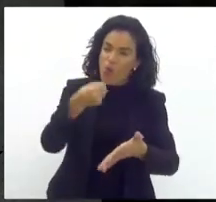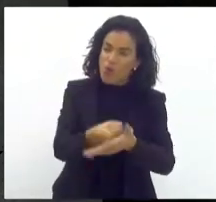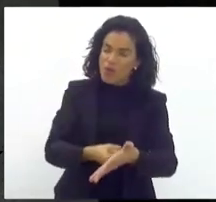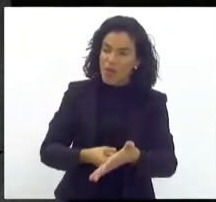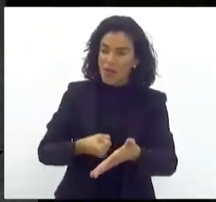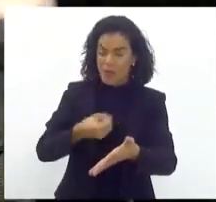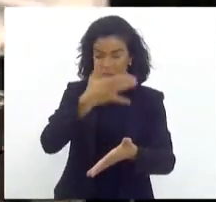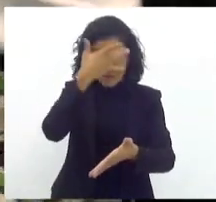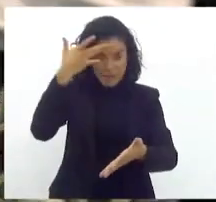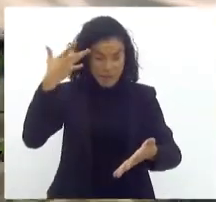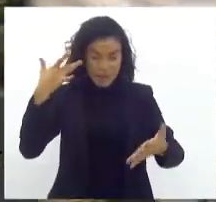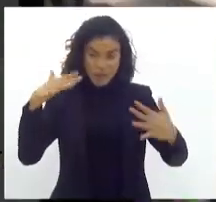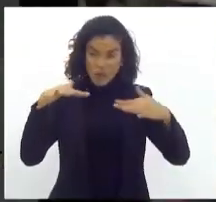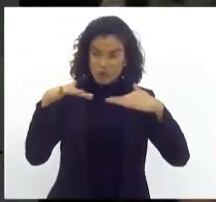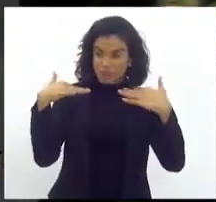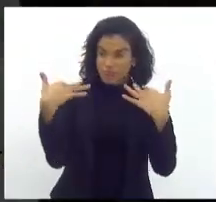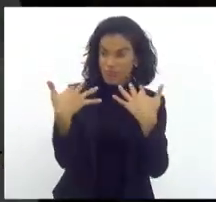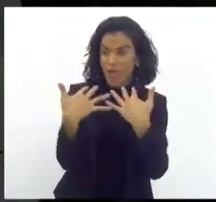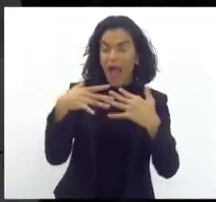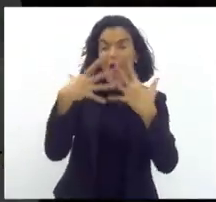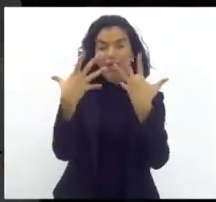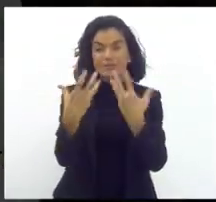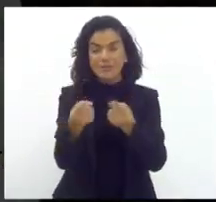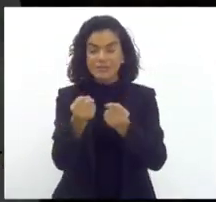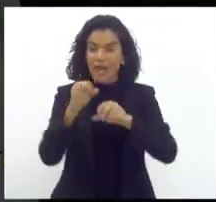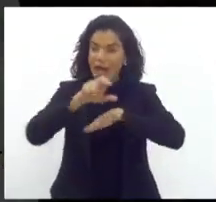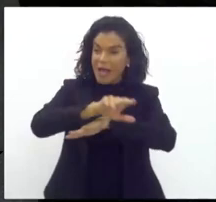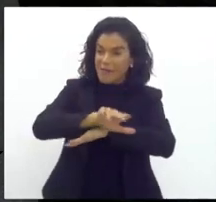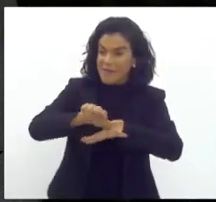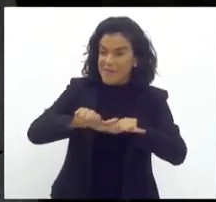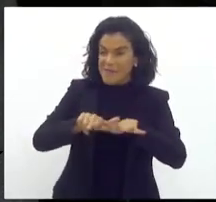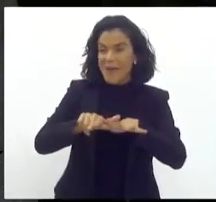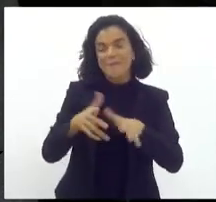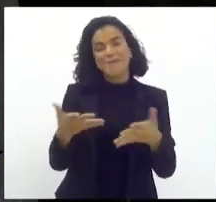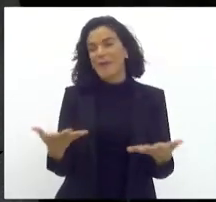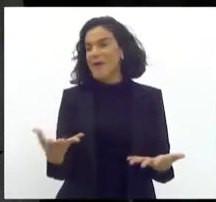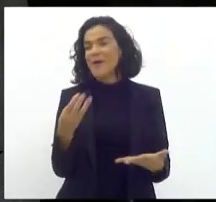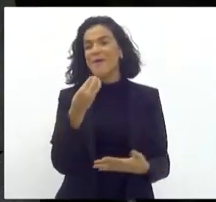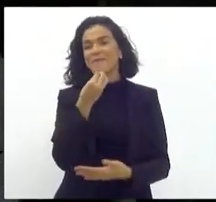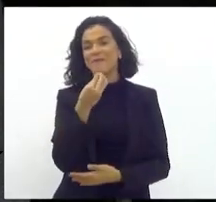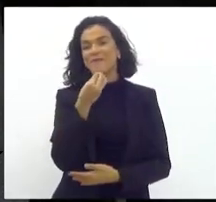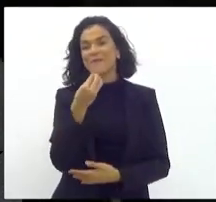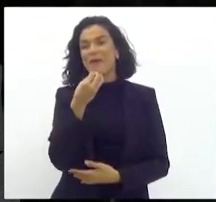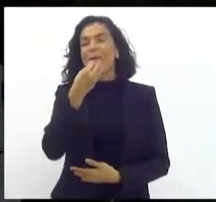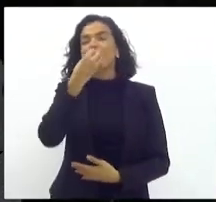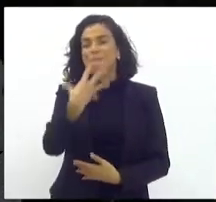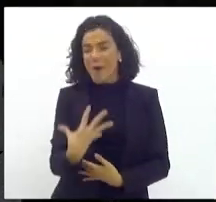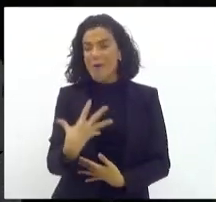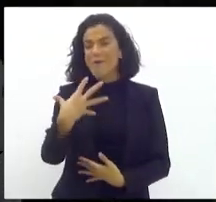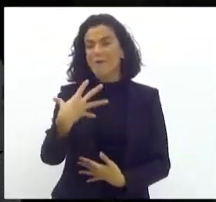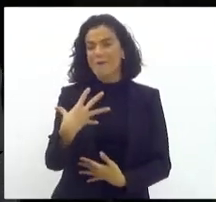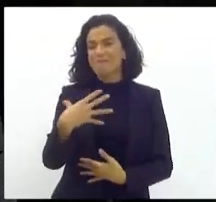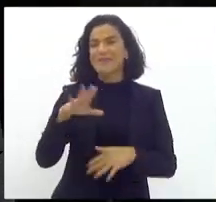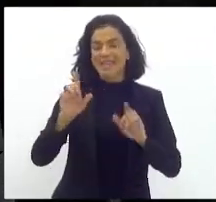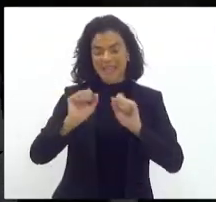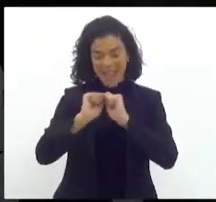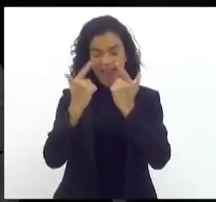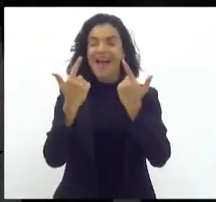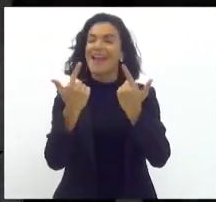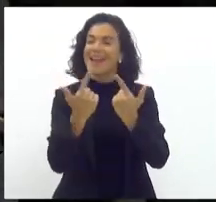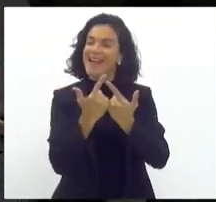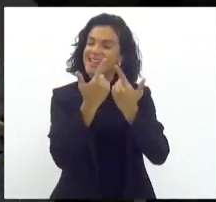pessoas aceitarem a diversidade então Sem dúvida nenhuma é muito bom que a gente que essa casa